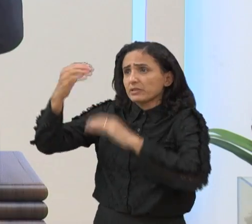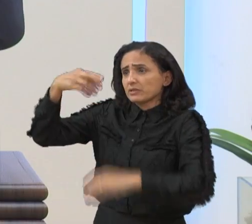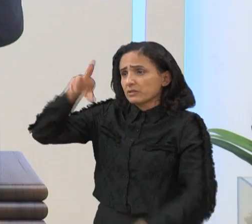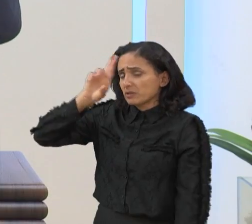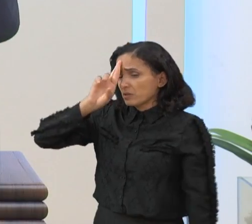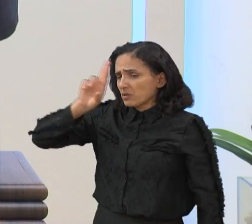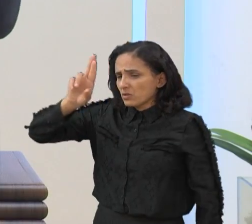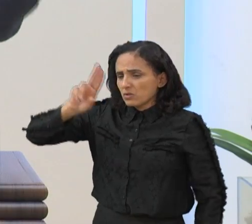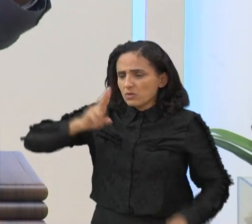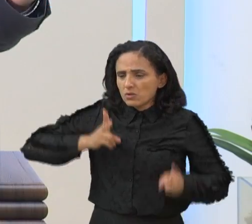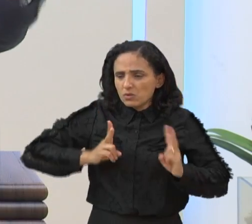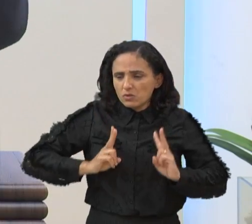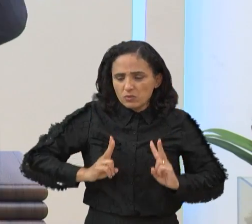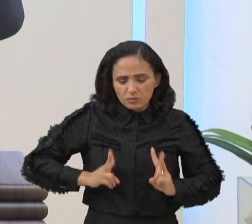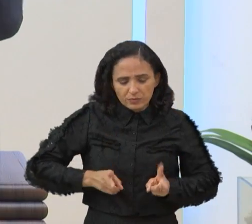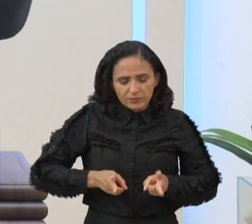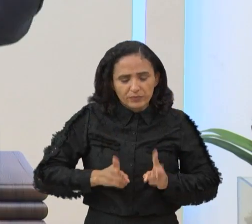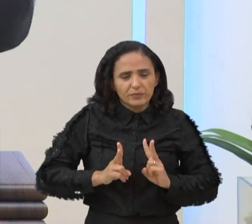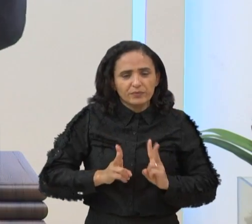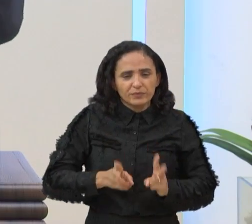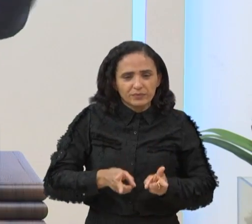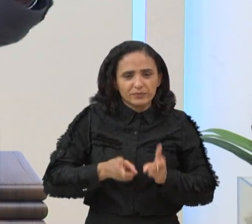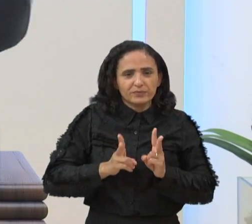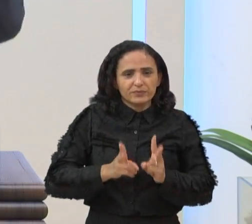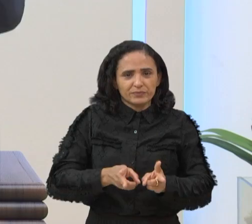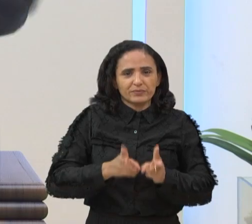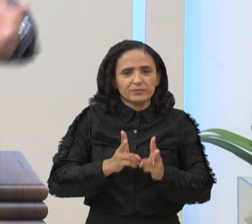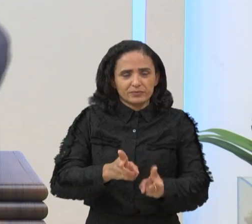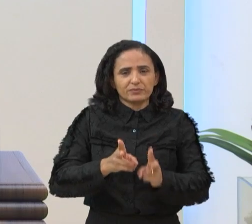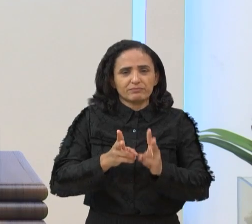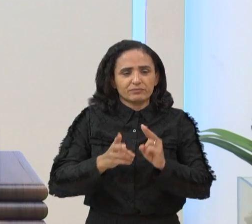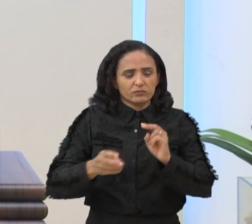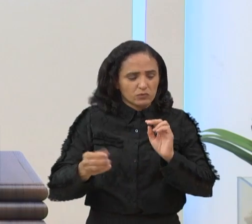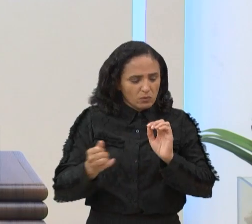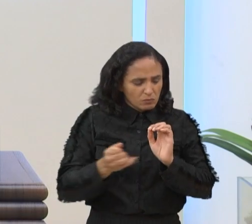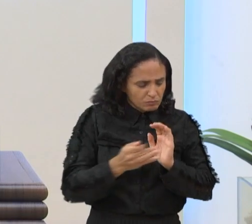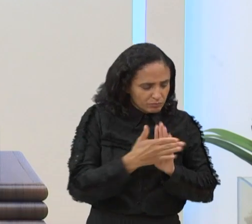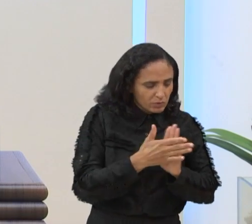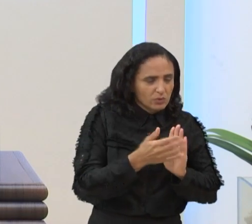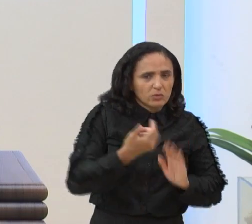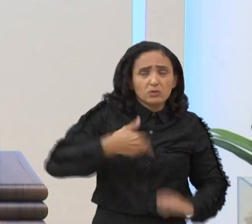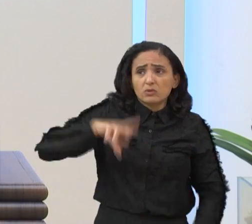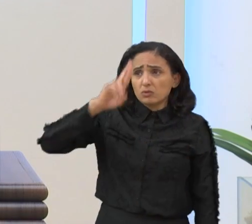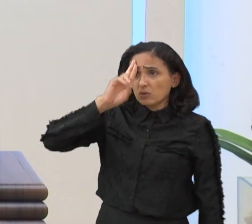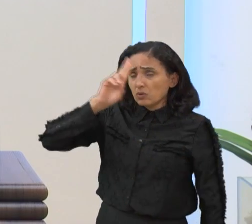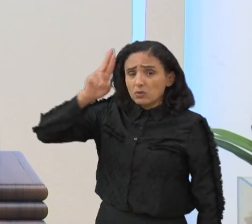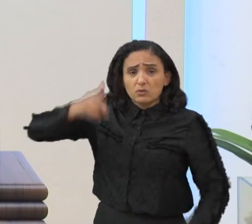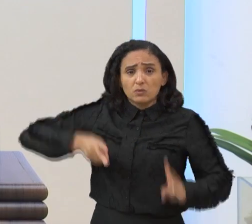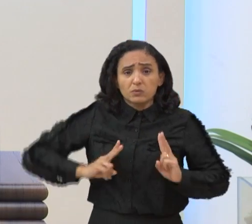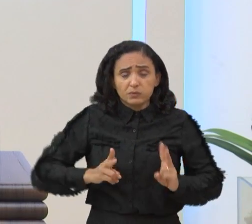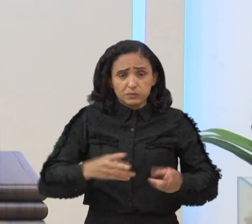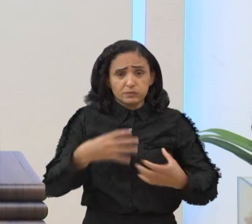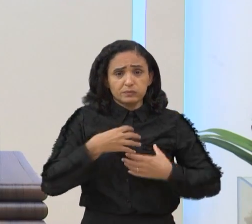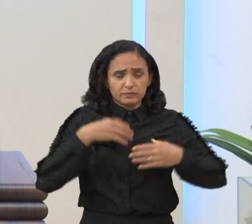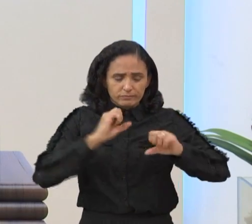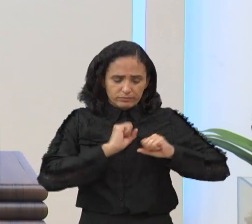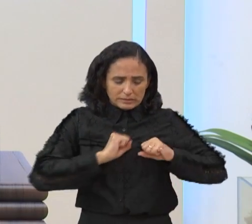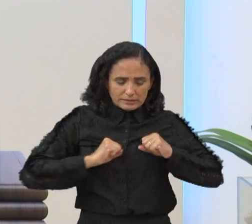vendo as obras de Deus sendo realizadas. Se você não tem